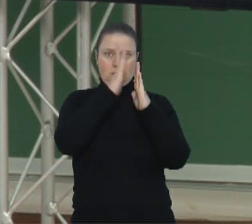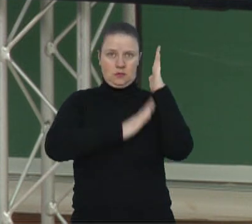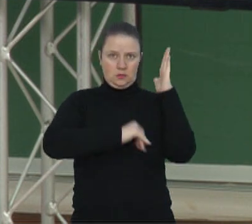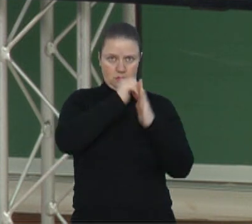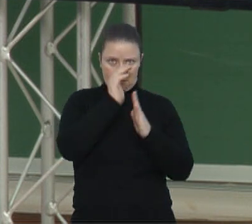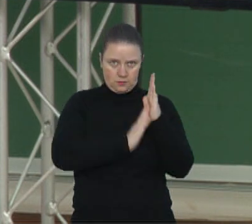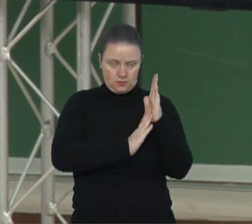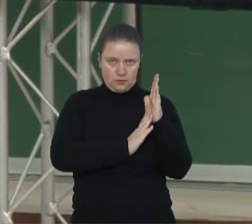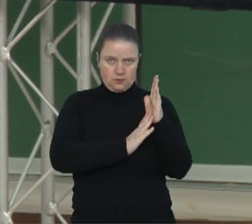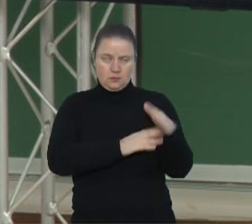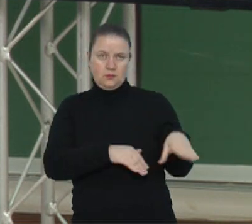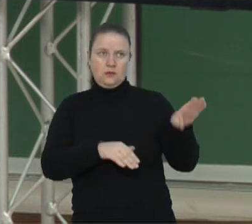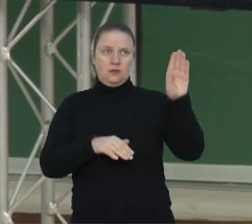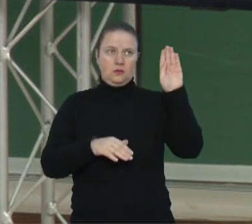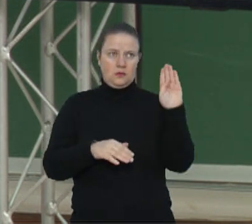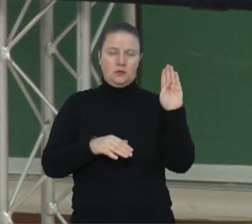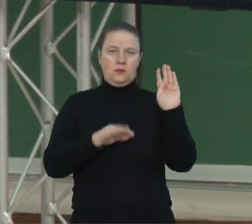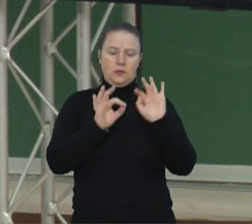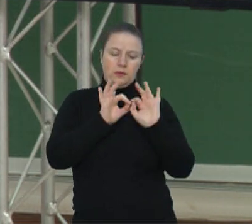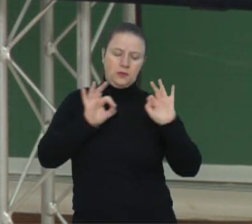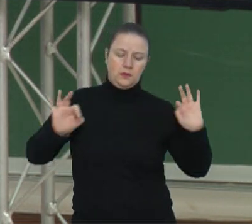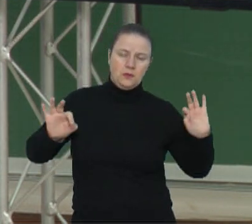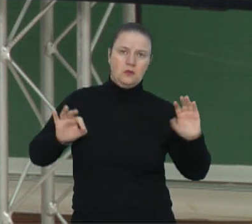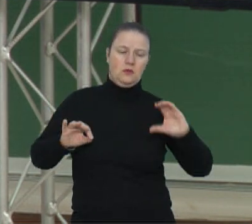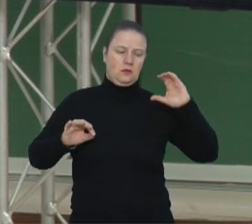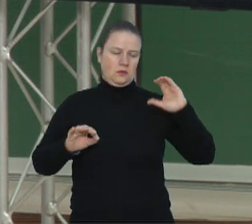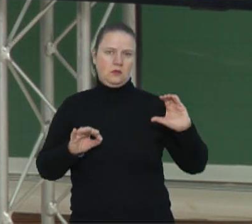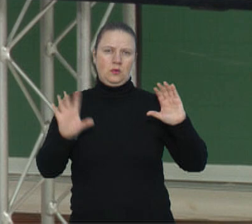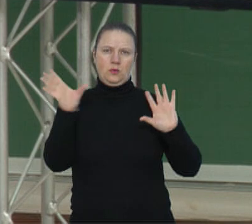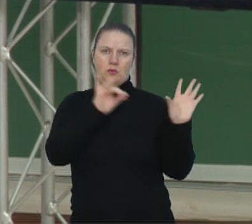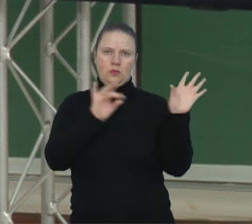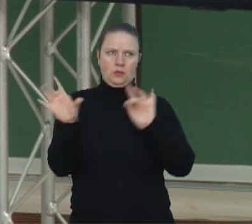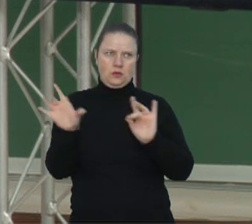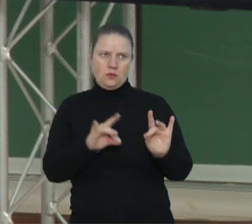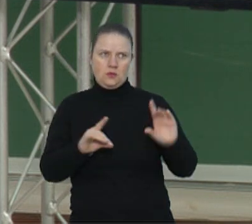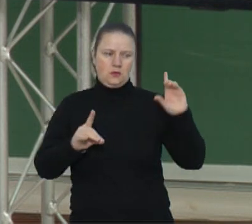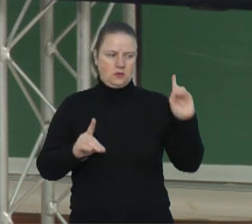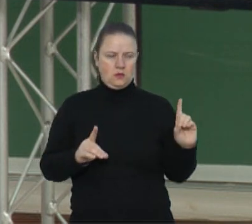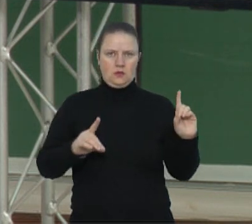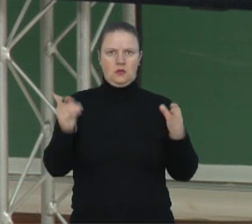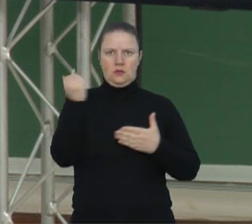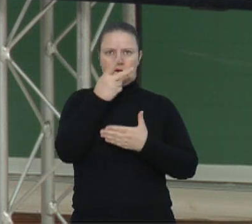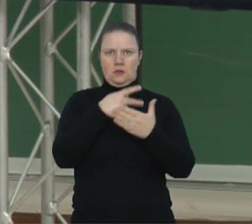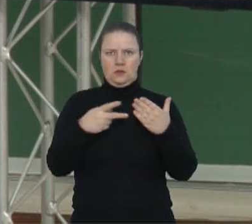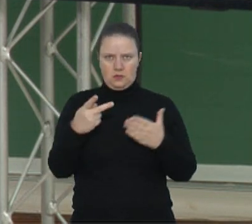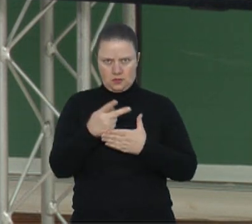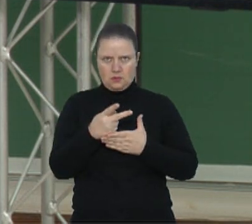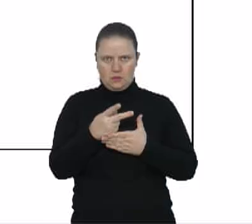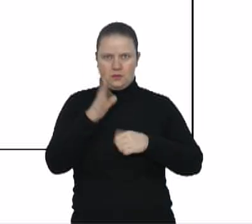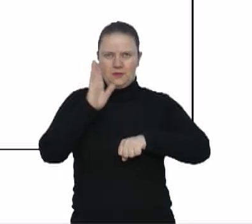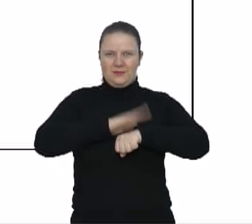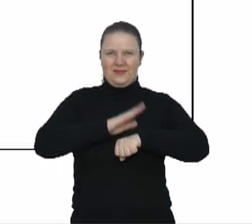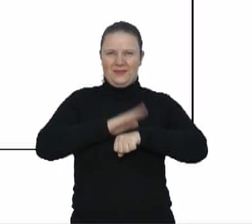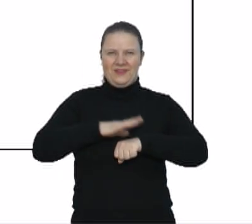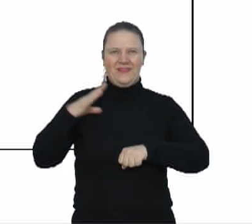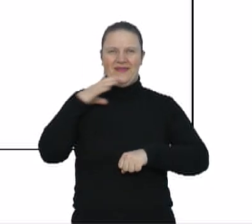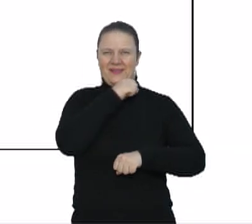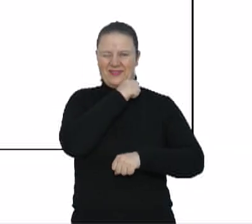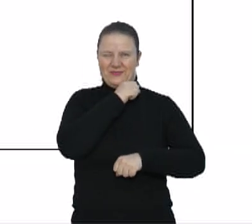pintura. B, linhas. C, colagem. D, desenho. Tempo para